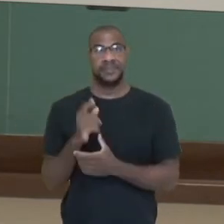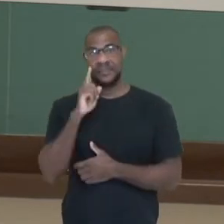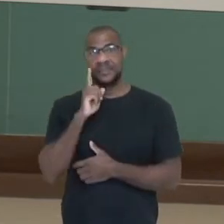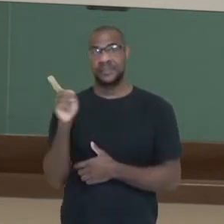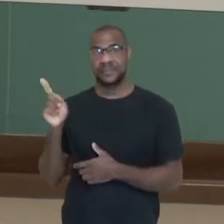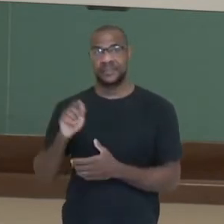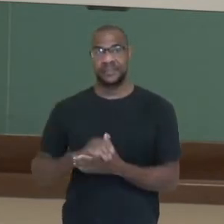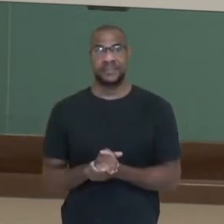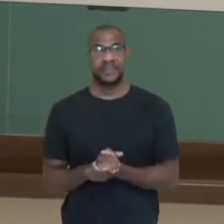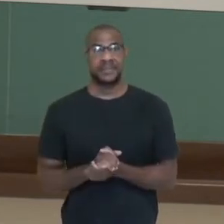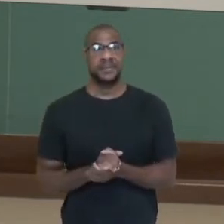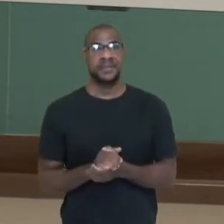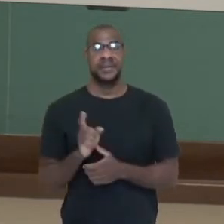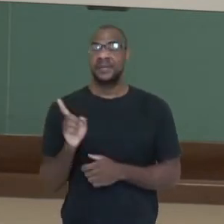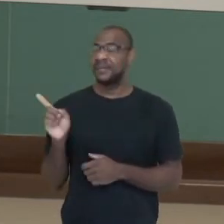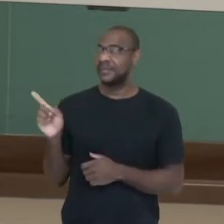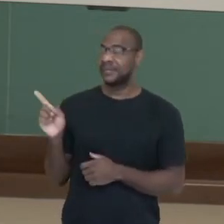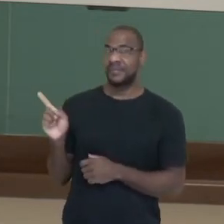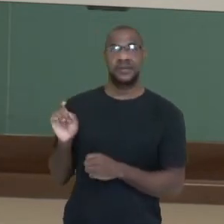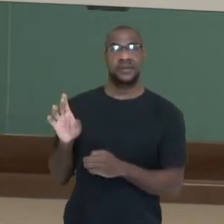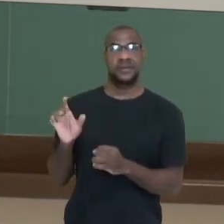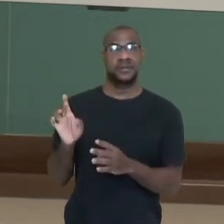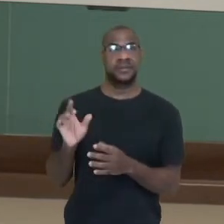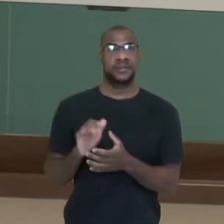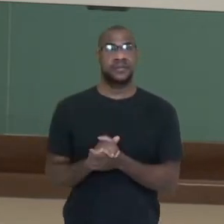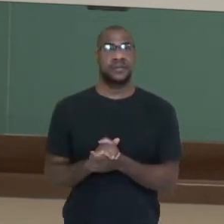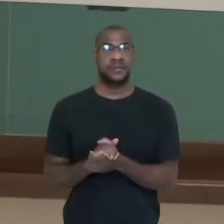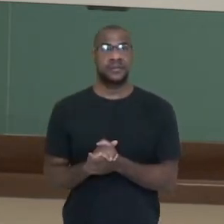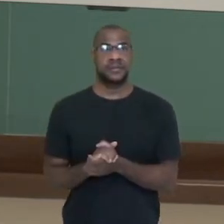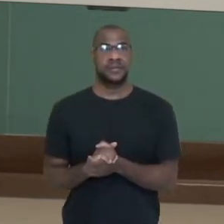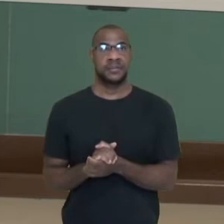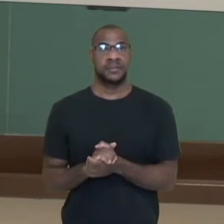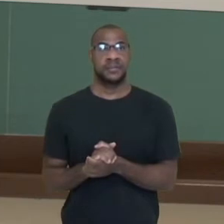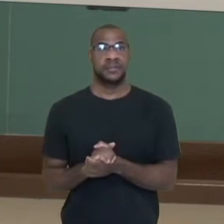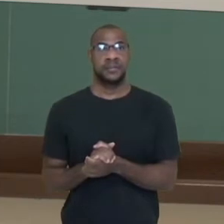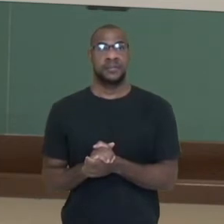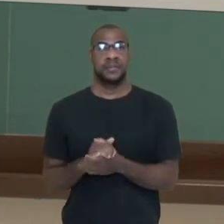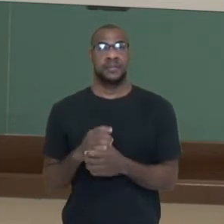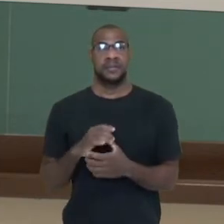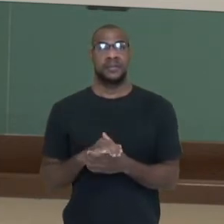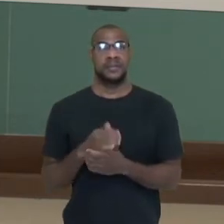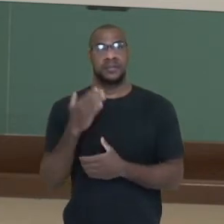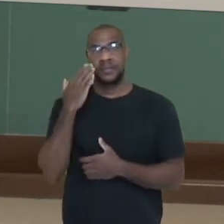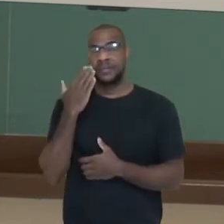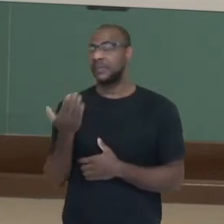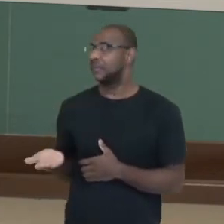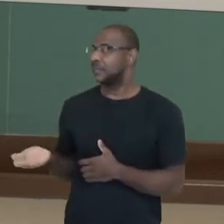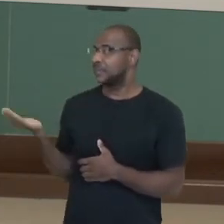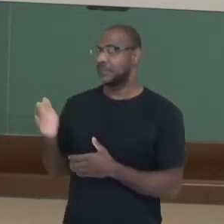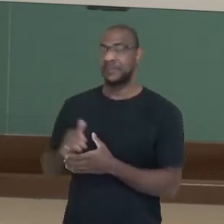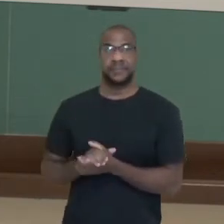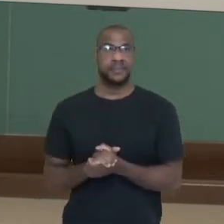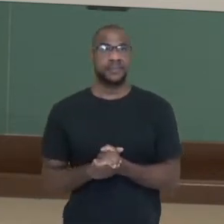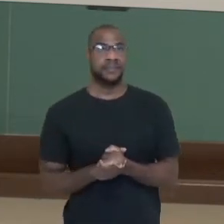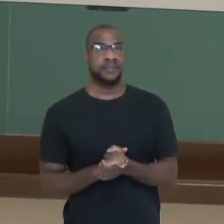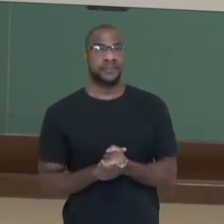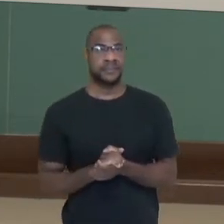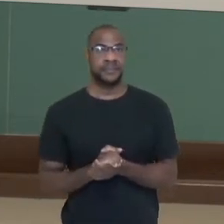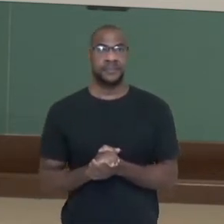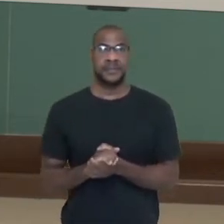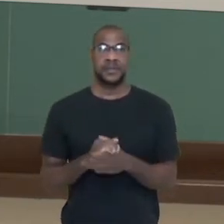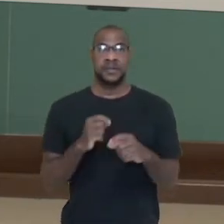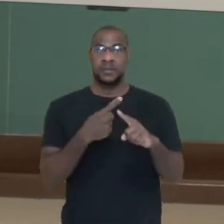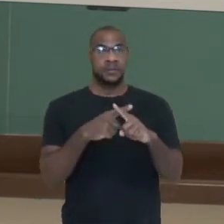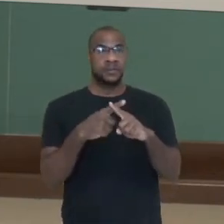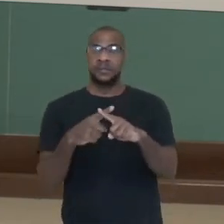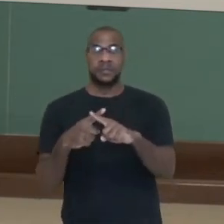4, dá 40. Na verdade, dá 20, mas como eu estou multiplicando por 2, 40. A outra, 8 vezes